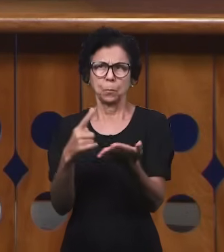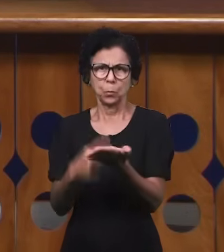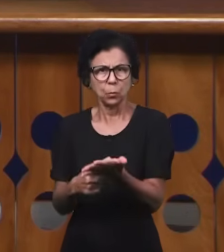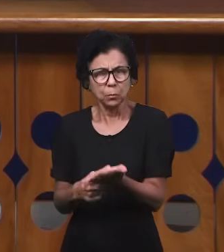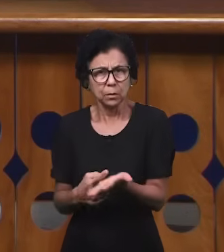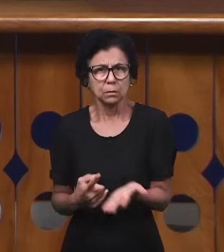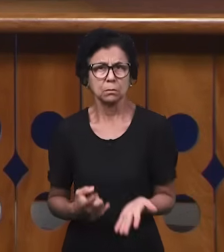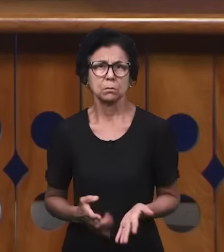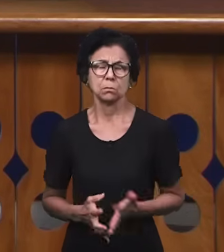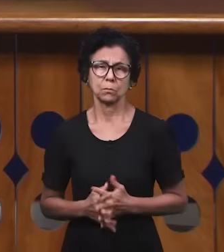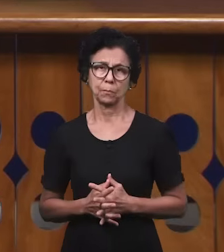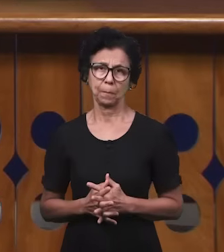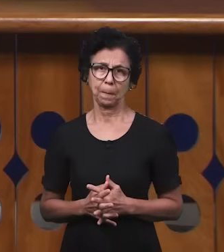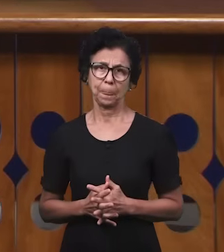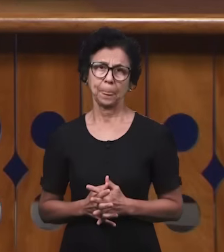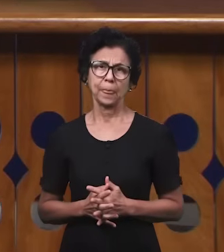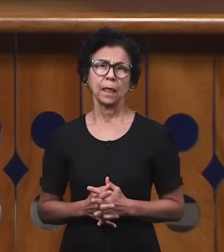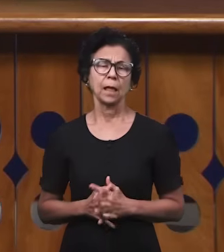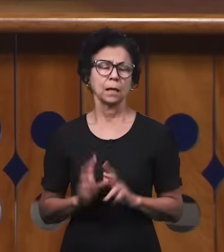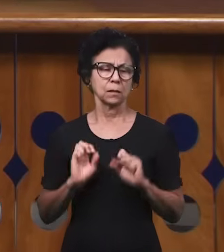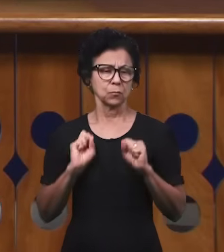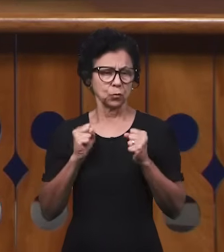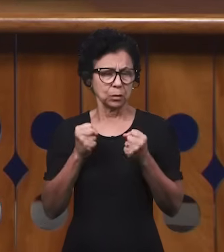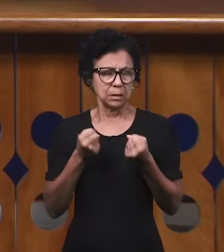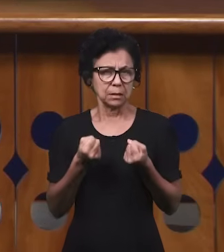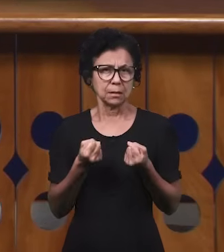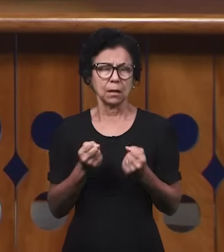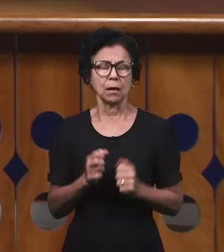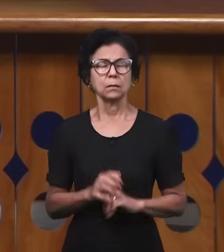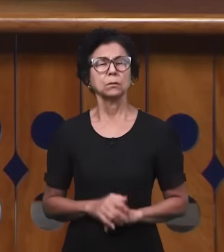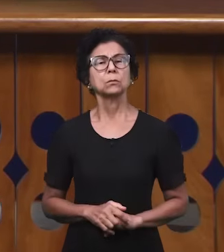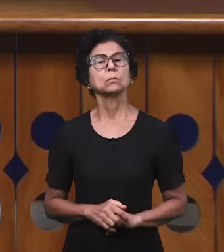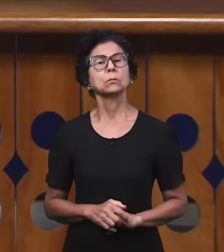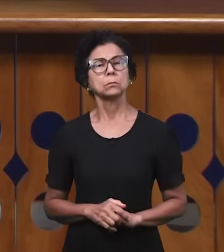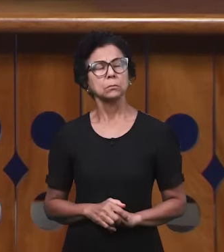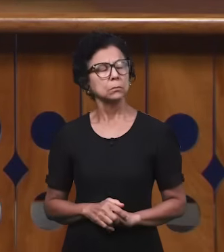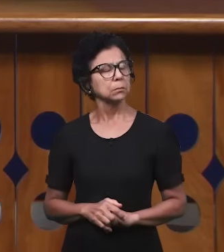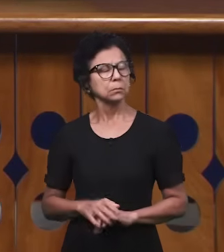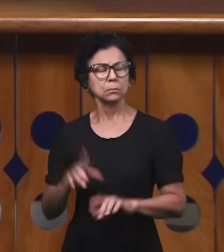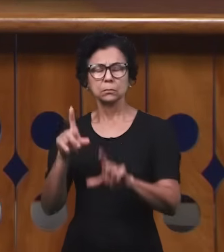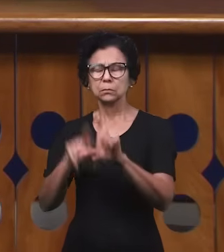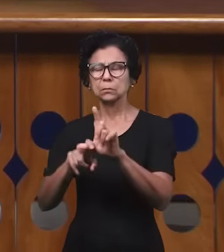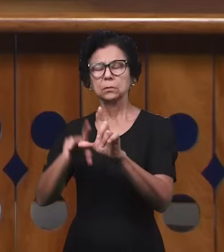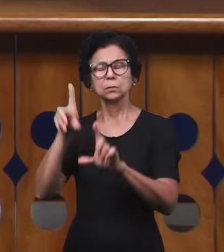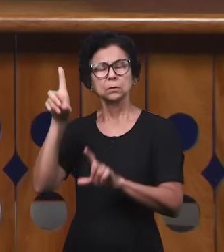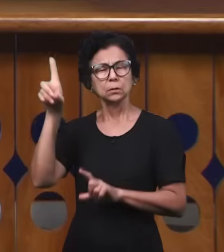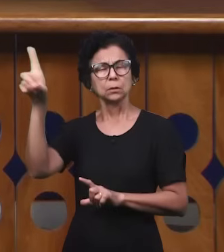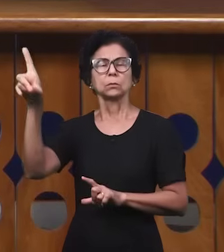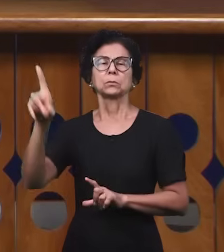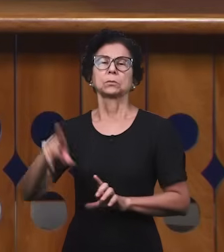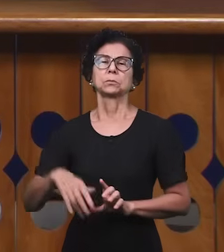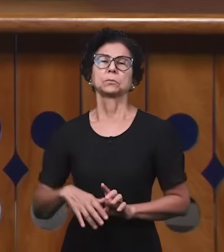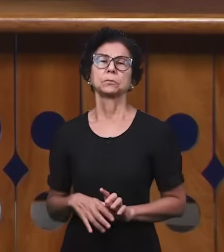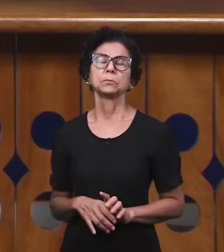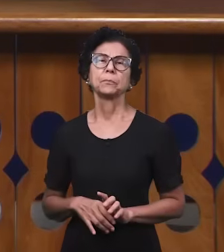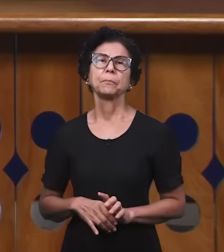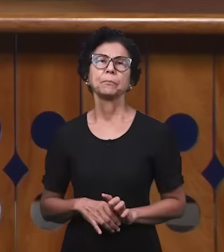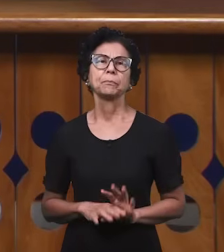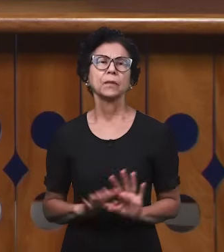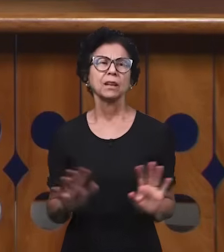inabalável, esforço disciplinado e dependência total de Deus. Ele não